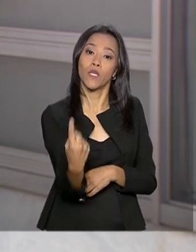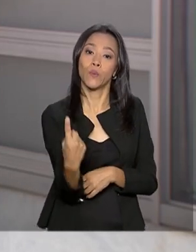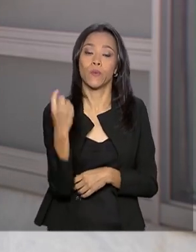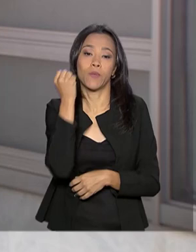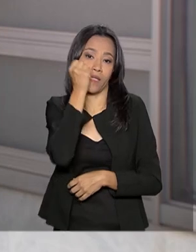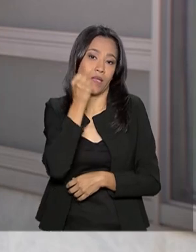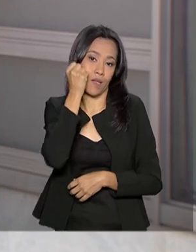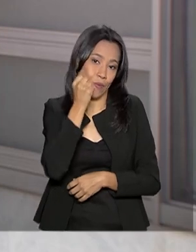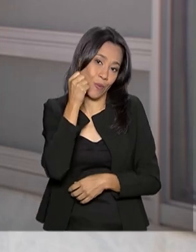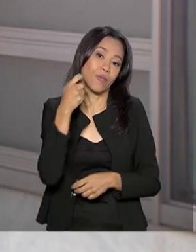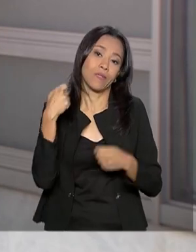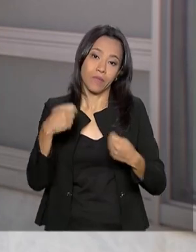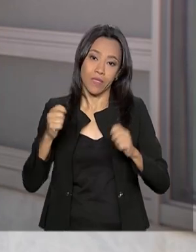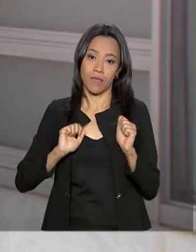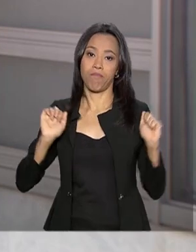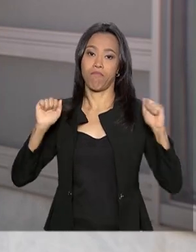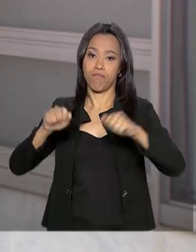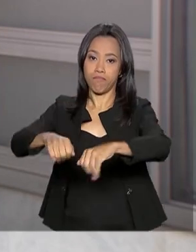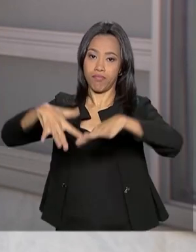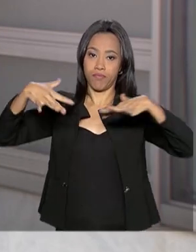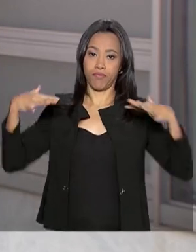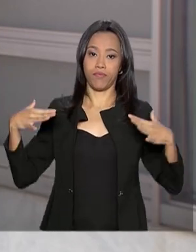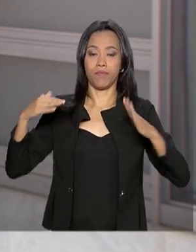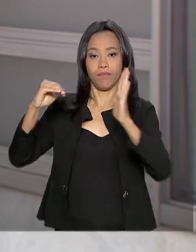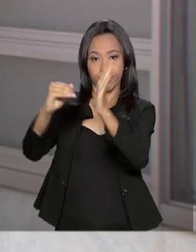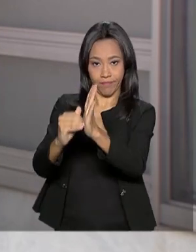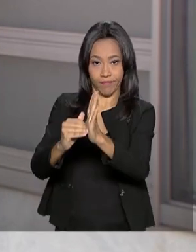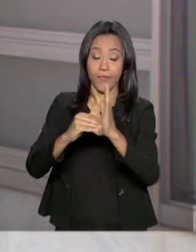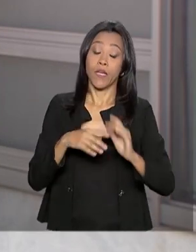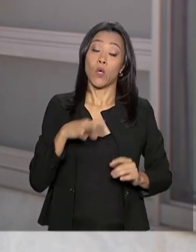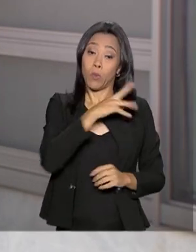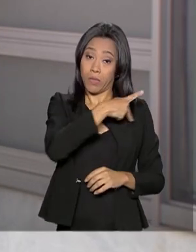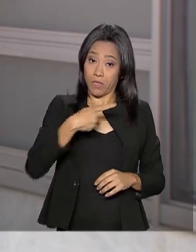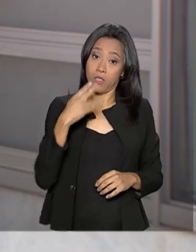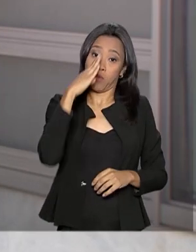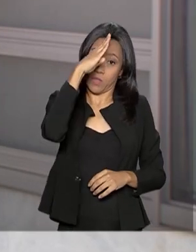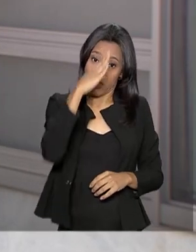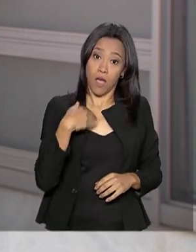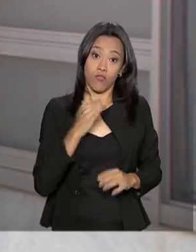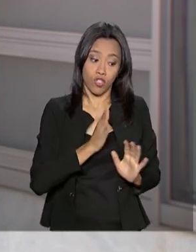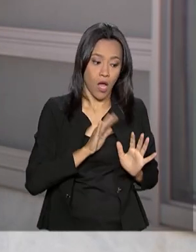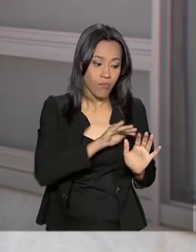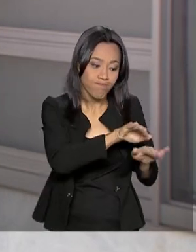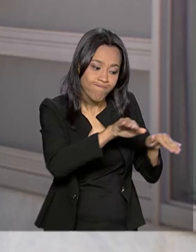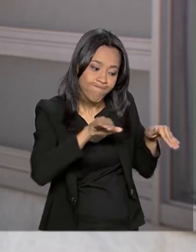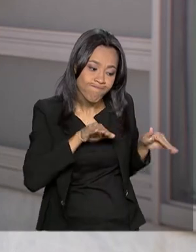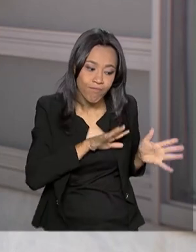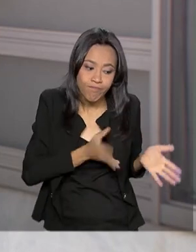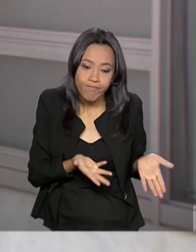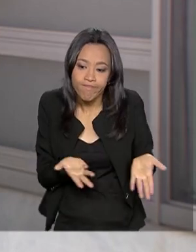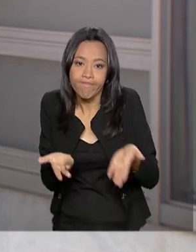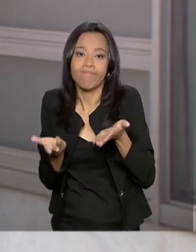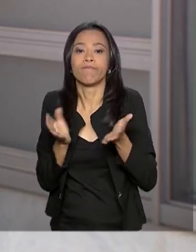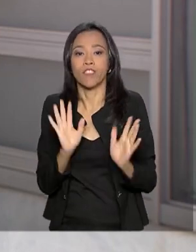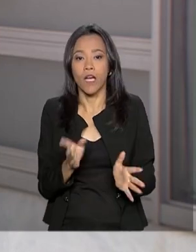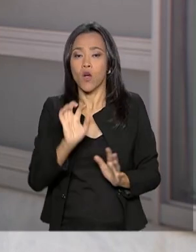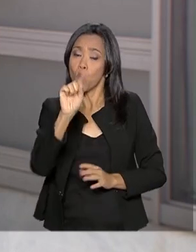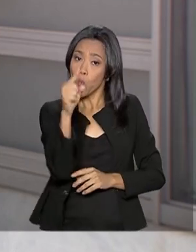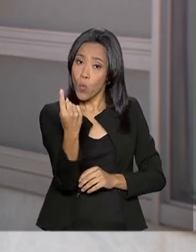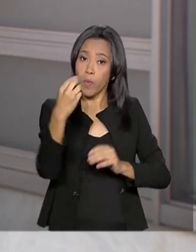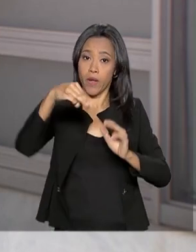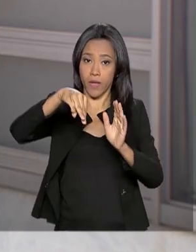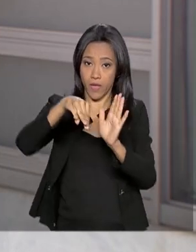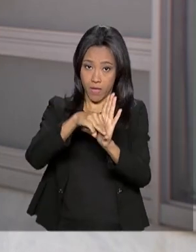presentes lá no plenário do Senado. O presidente Jair Bolsonaro disse que a base está mobilizada para isso. E dessas duas MPs, uma